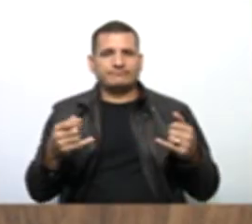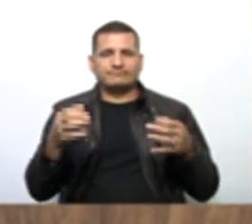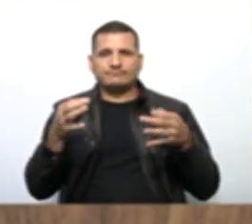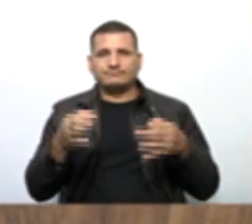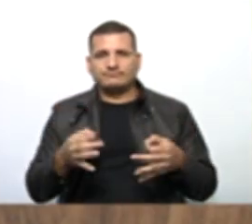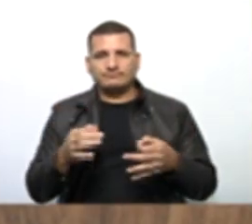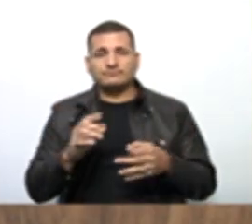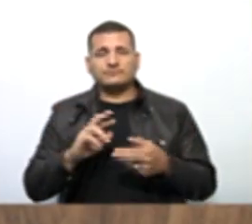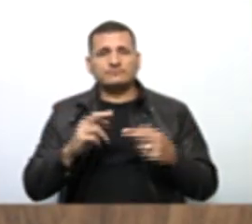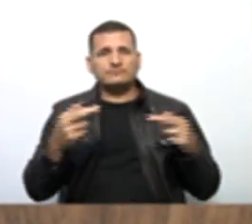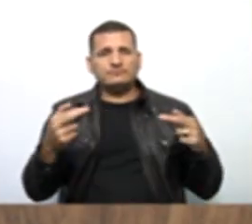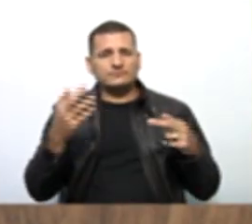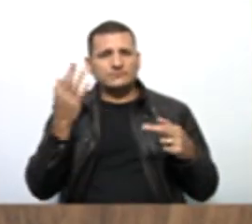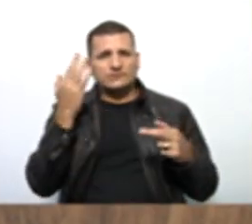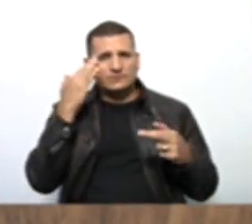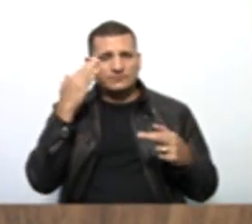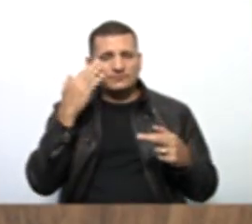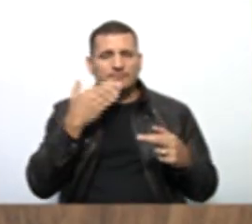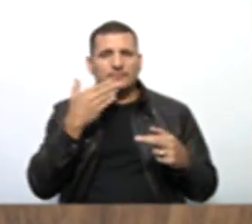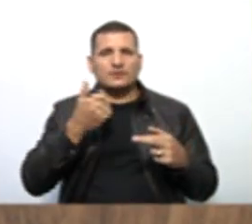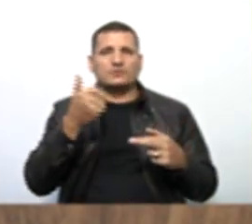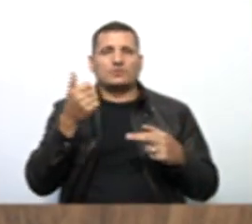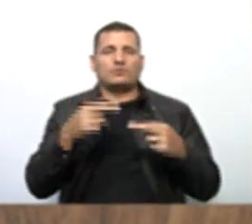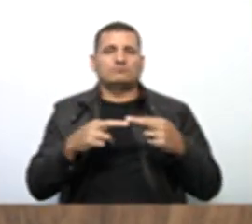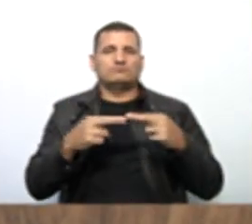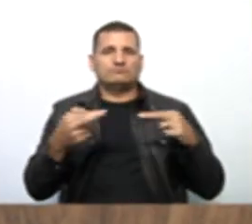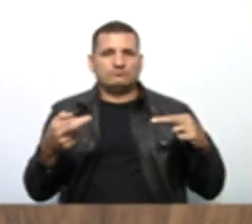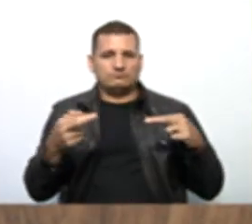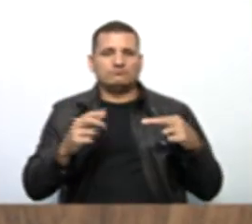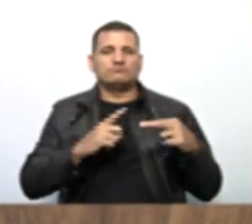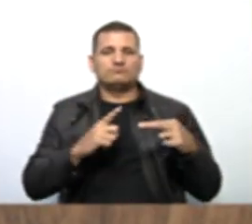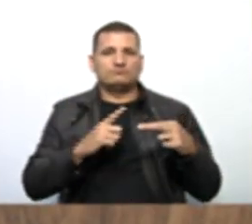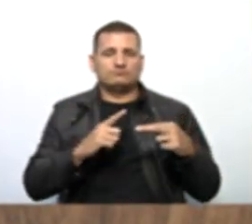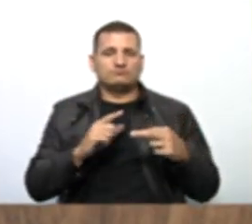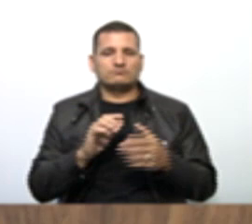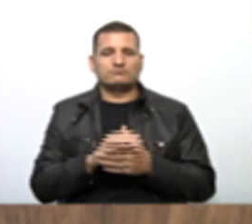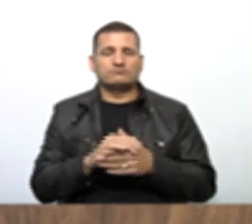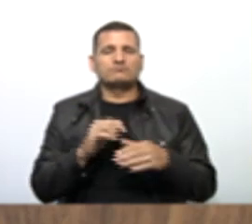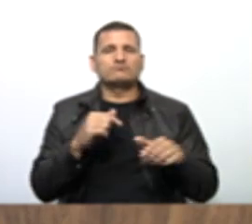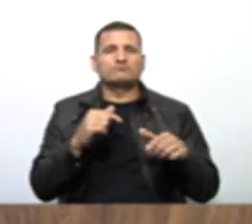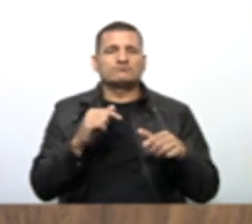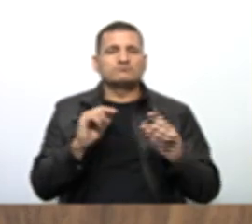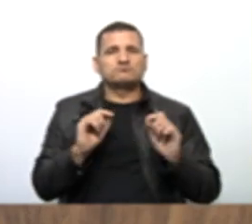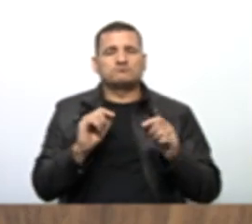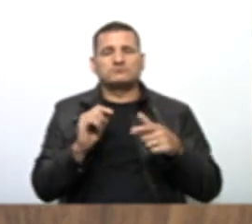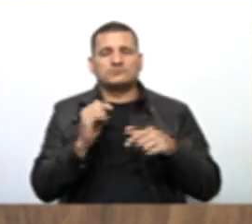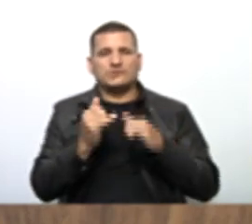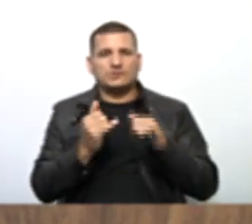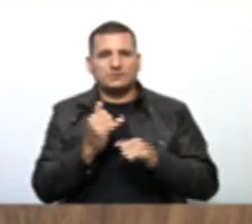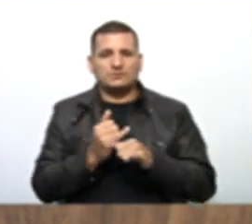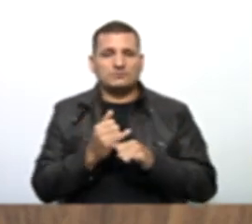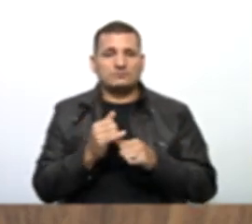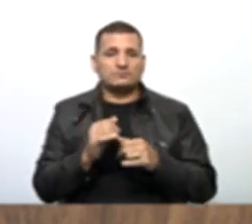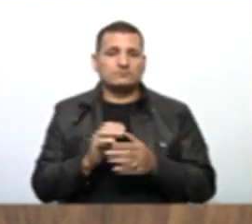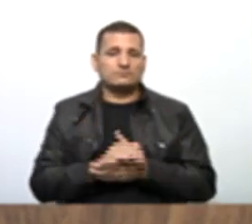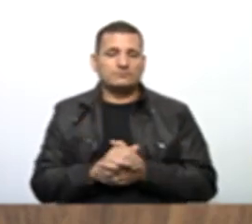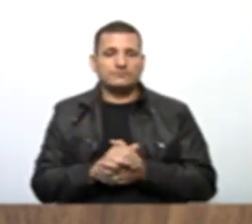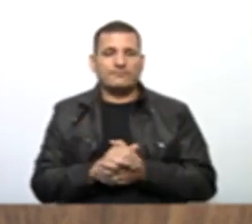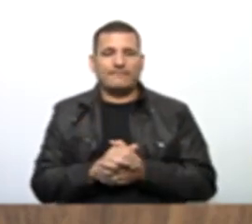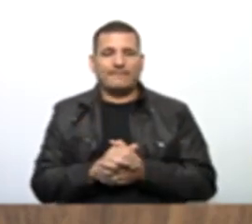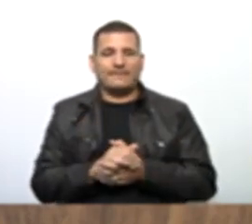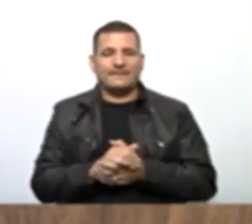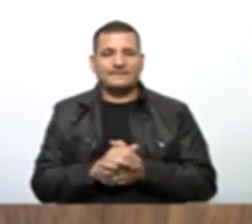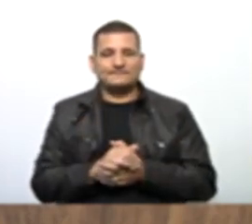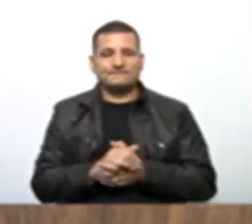departamentos a deles tenha uma adequação é maior para prover esse serviço de internet no entanto ele também consegue trafegar o a questão